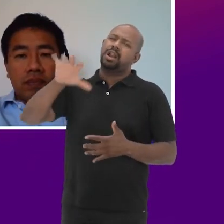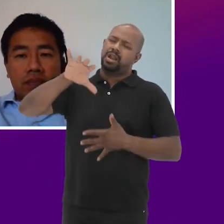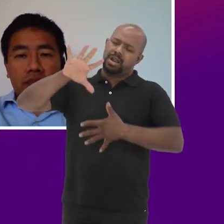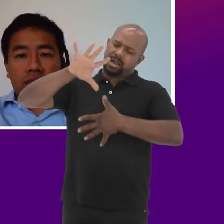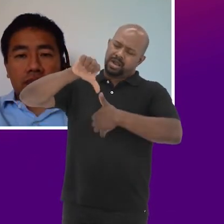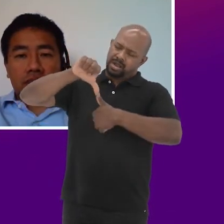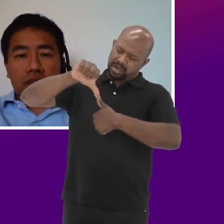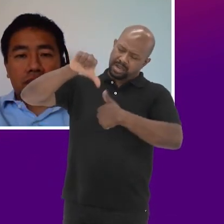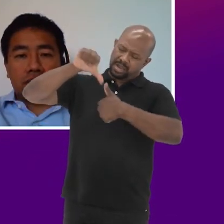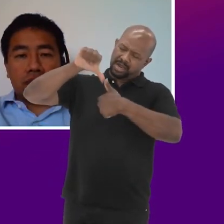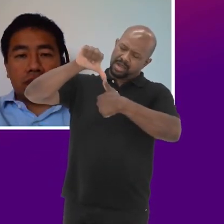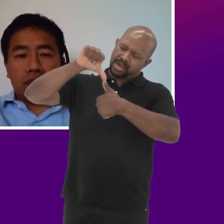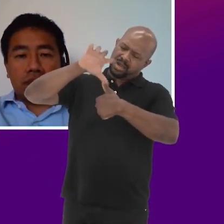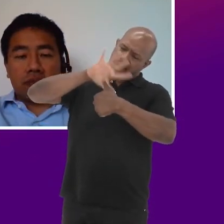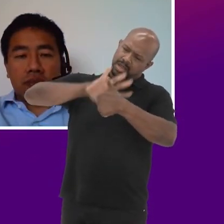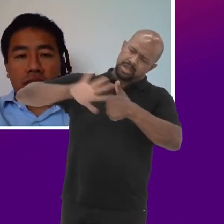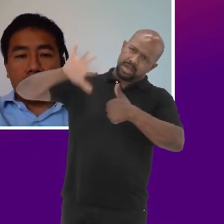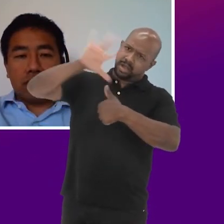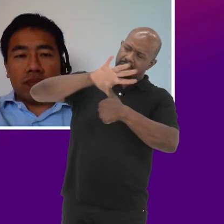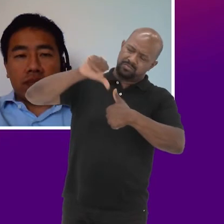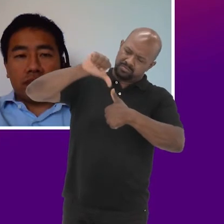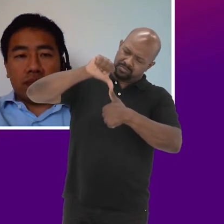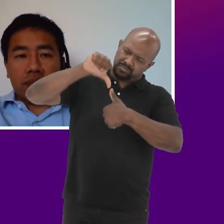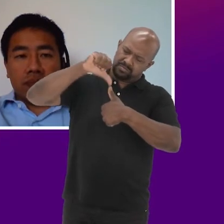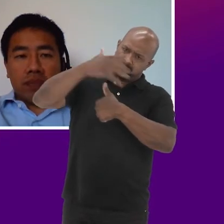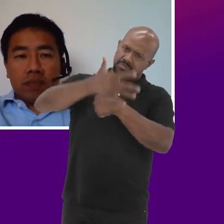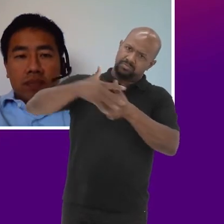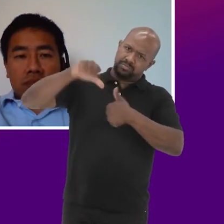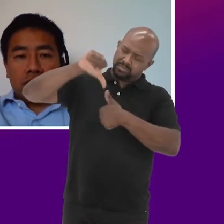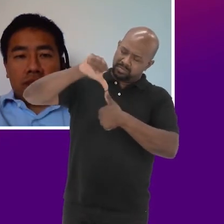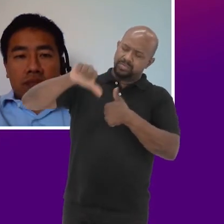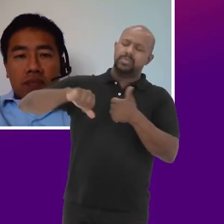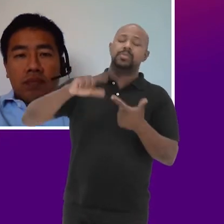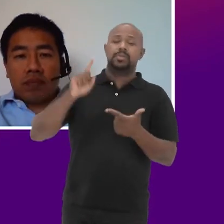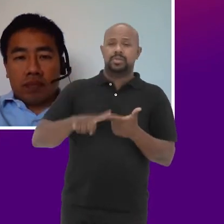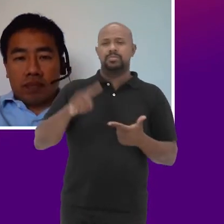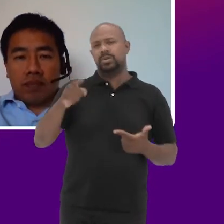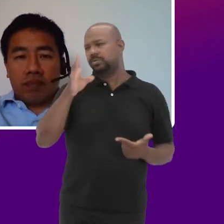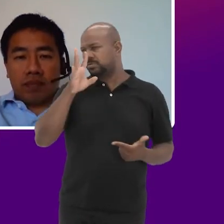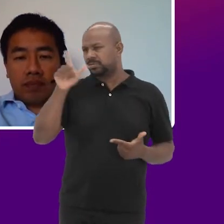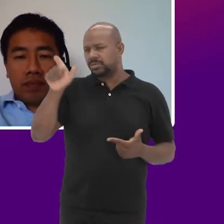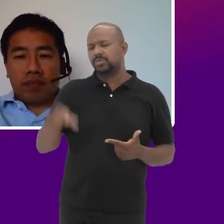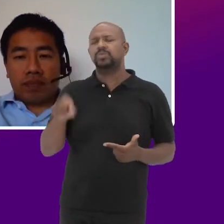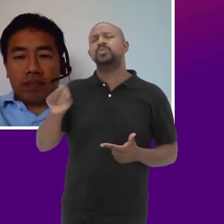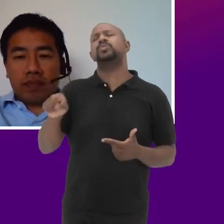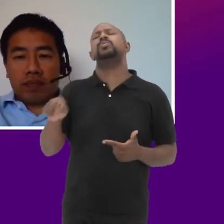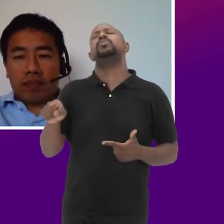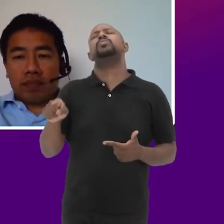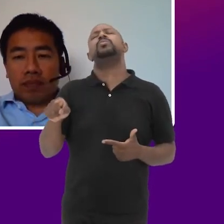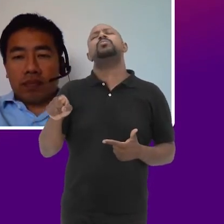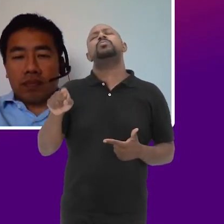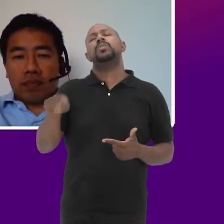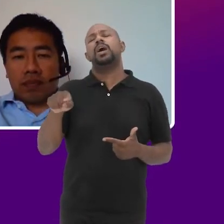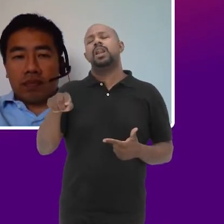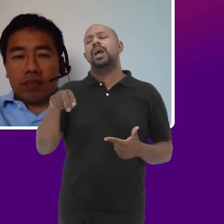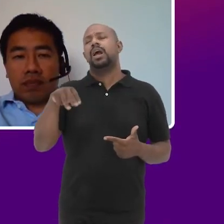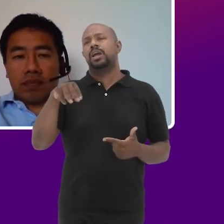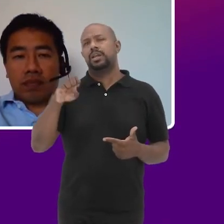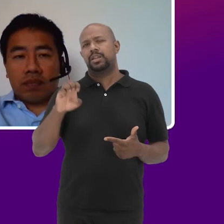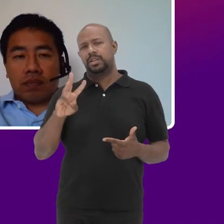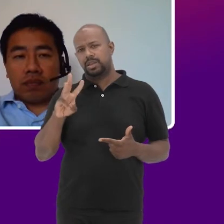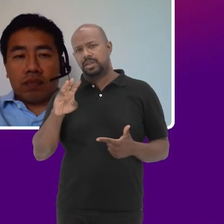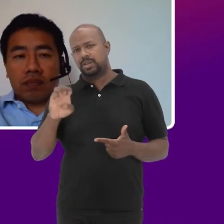Central, com ferramentas muito interessantes. Também ouvimos essa experiência trazida aí, tanto pela